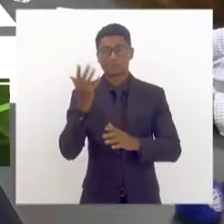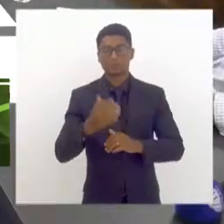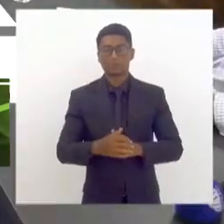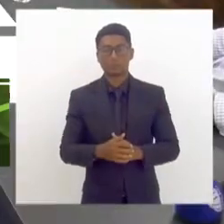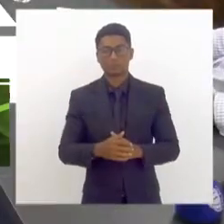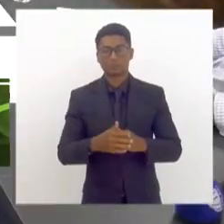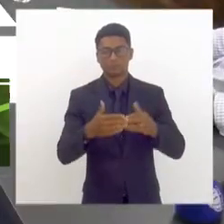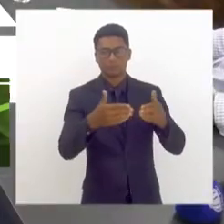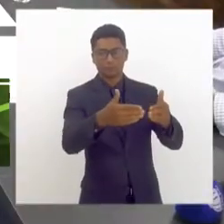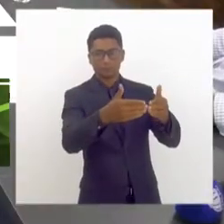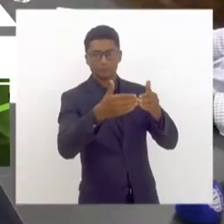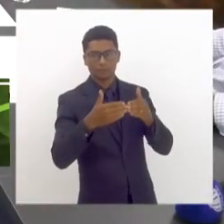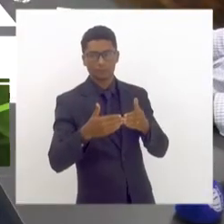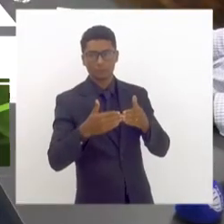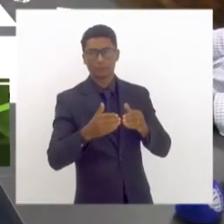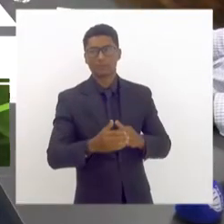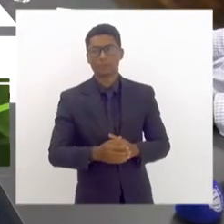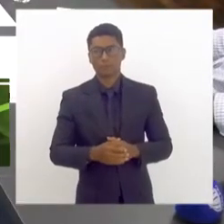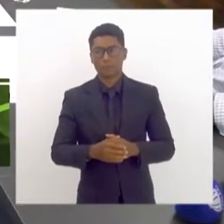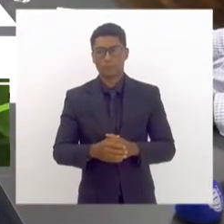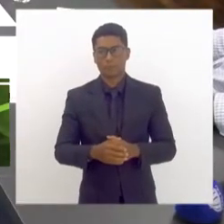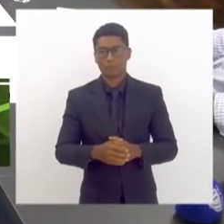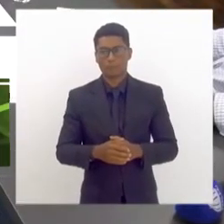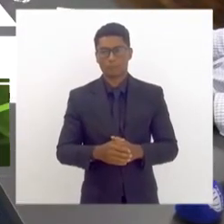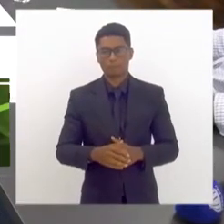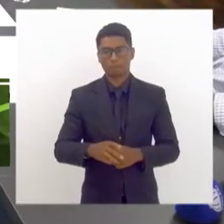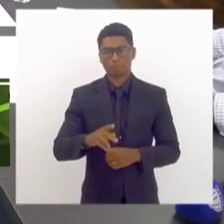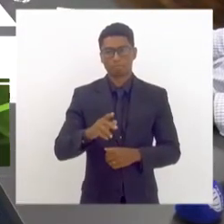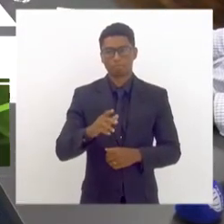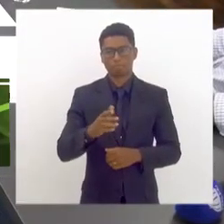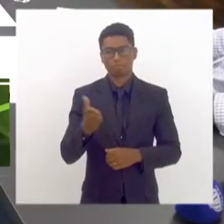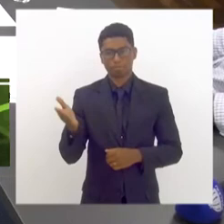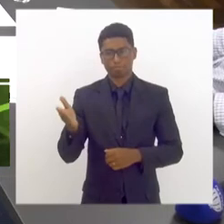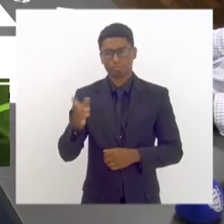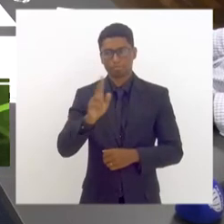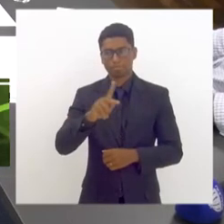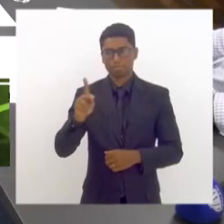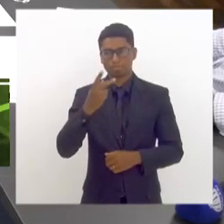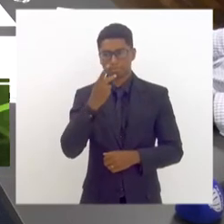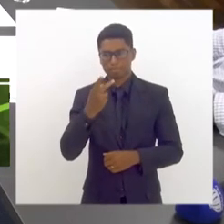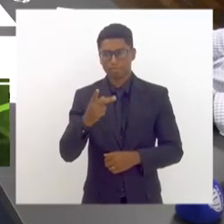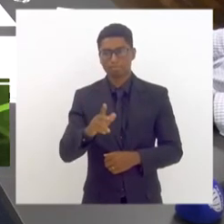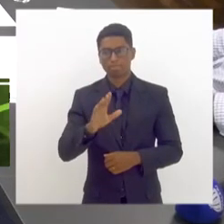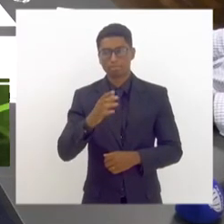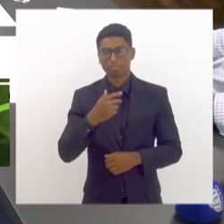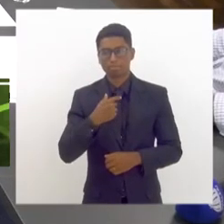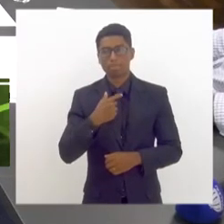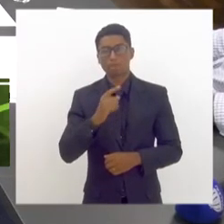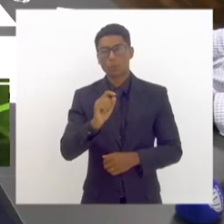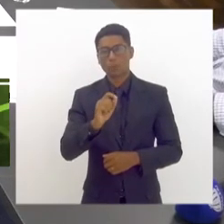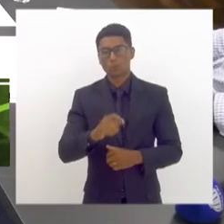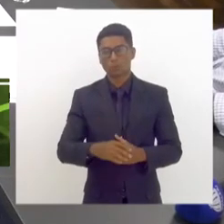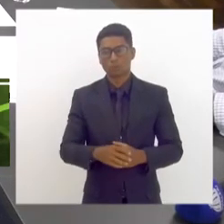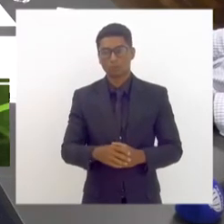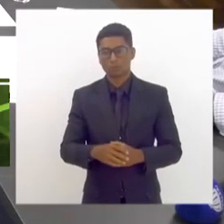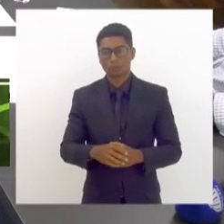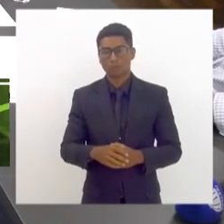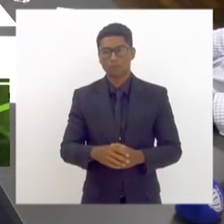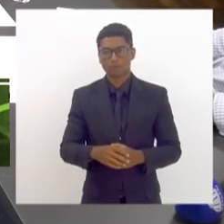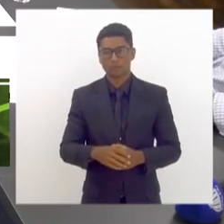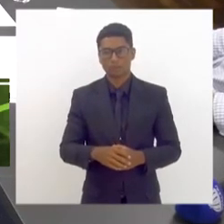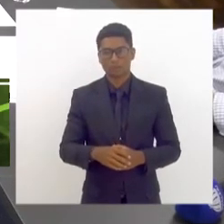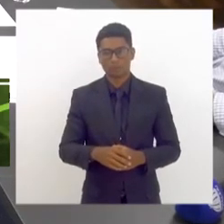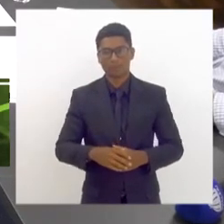deputado. Com relação que a professora Karina está fazendo, só para reforçar, Karina, é isso mesmo. Há uma